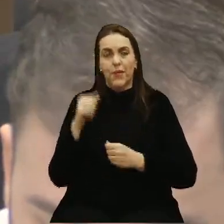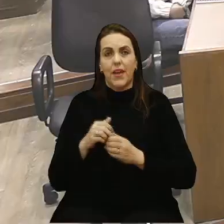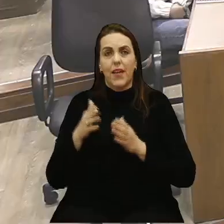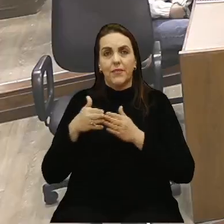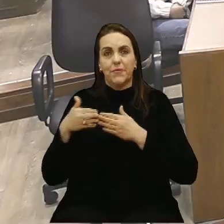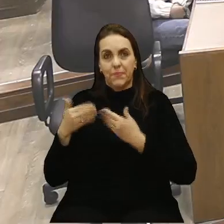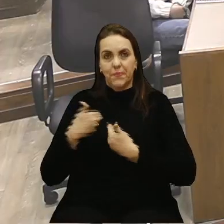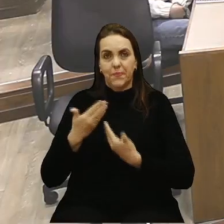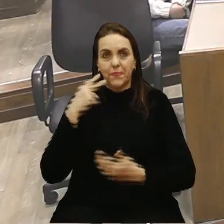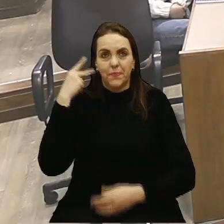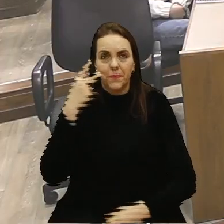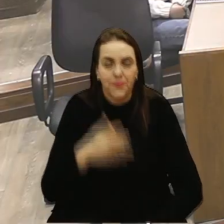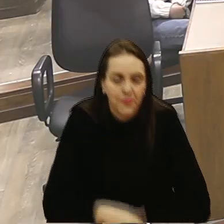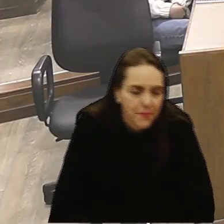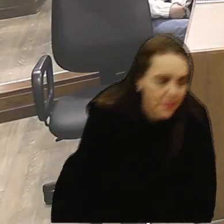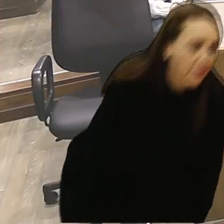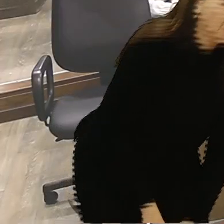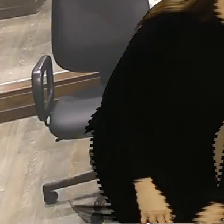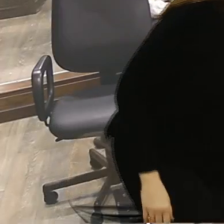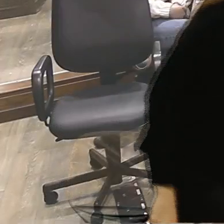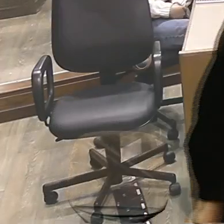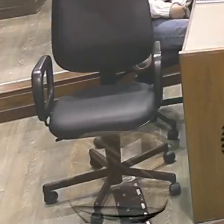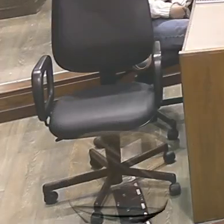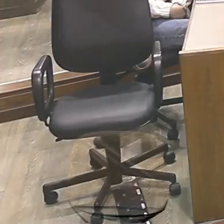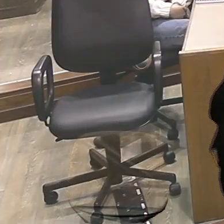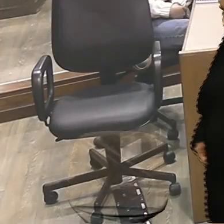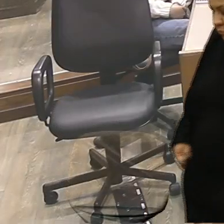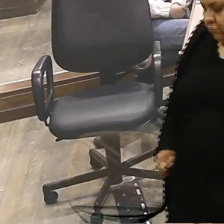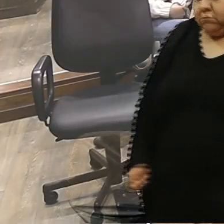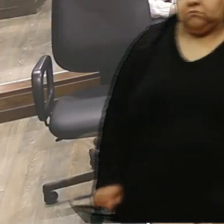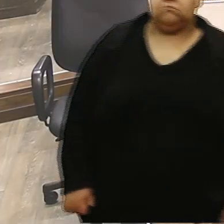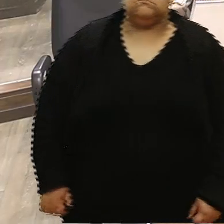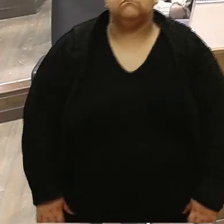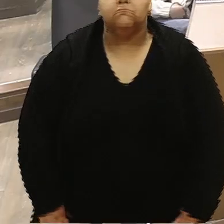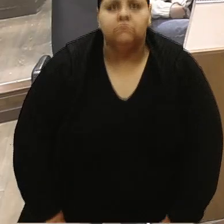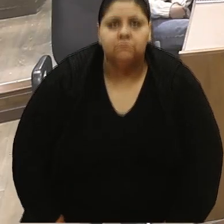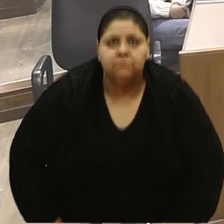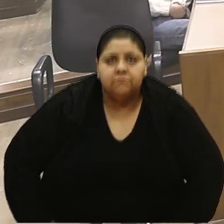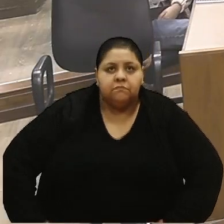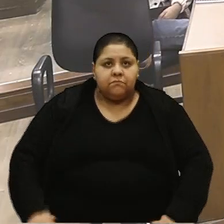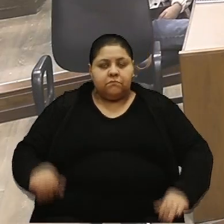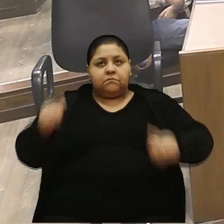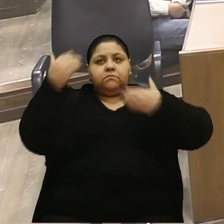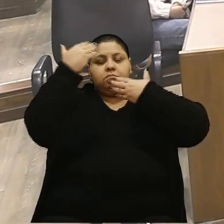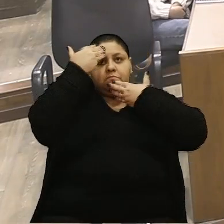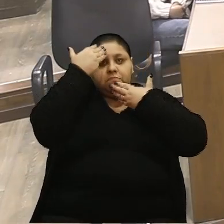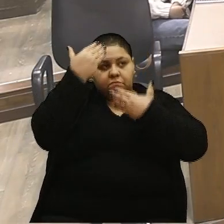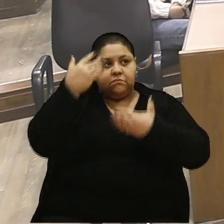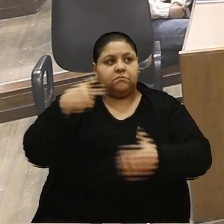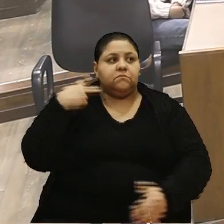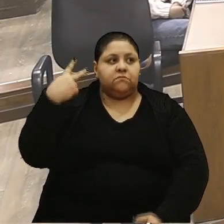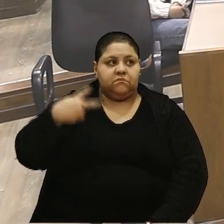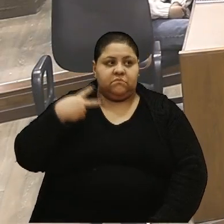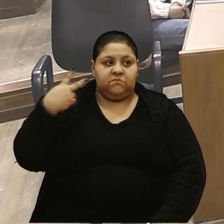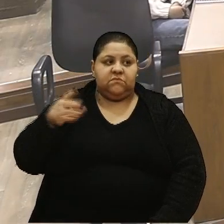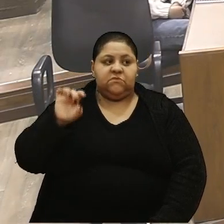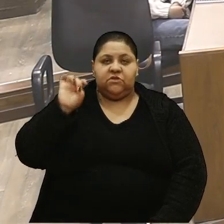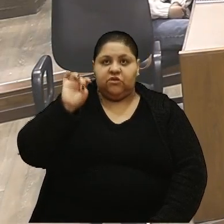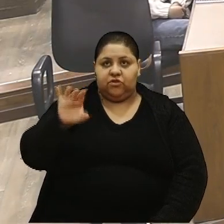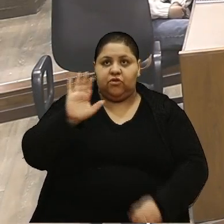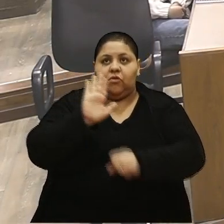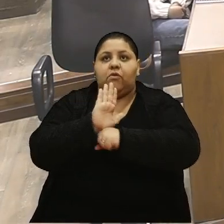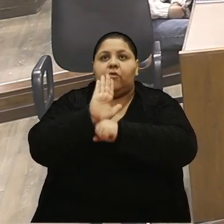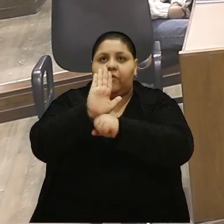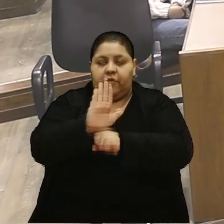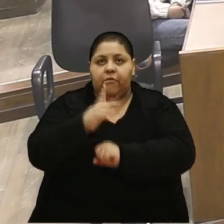vereador. Obrigado. Pois não, colega. Obrigado, vereador Ramon. É importante que o senhor traz. Eu só queria colaborar com o